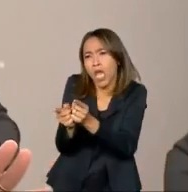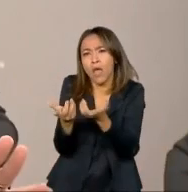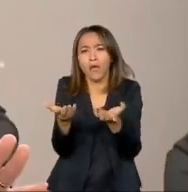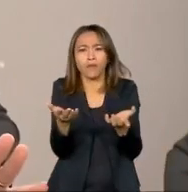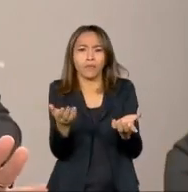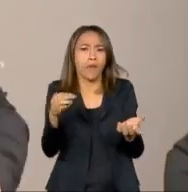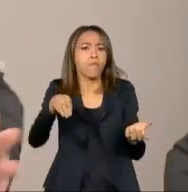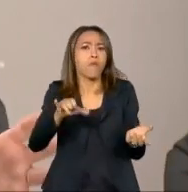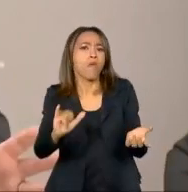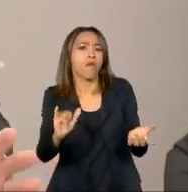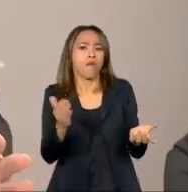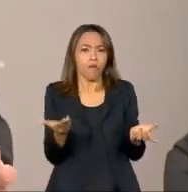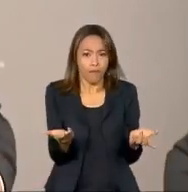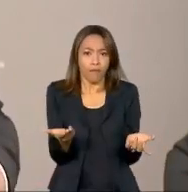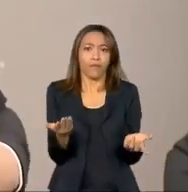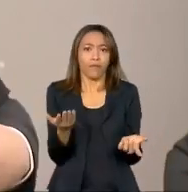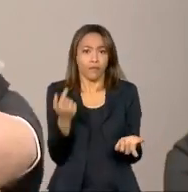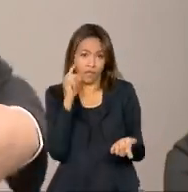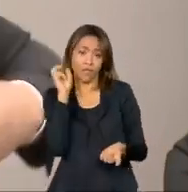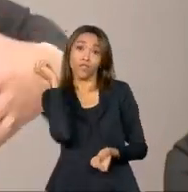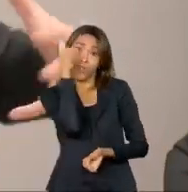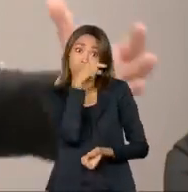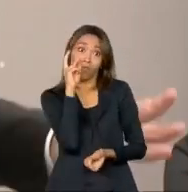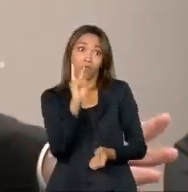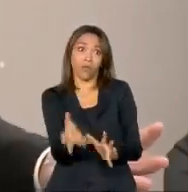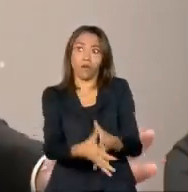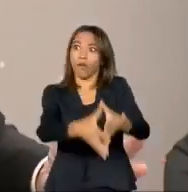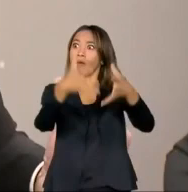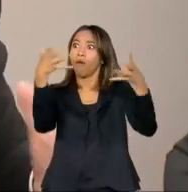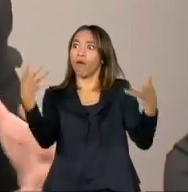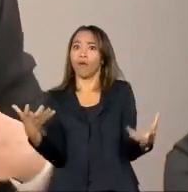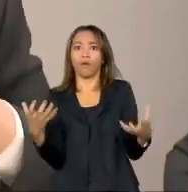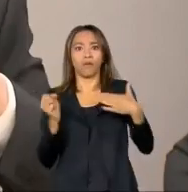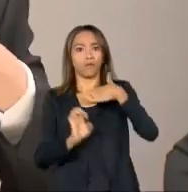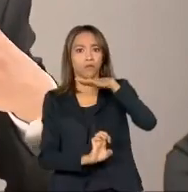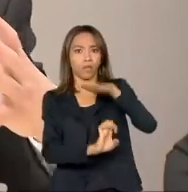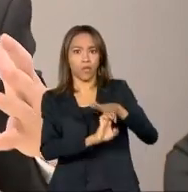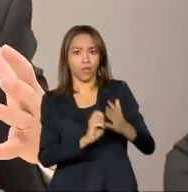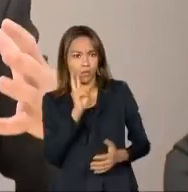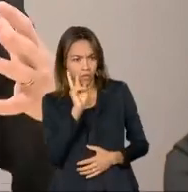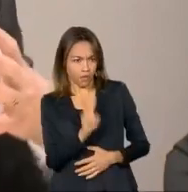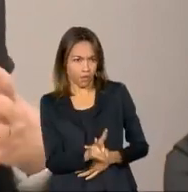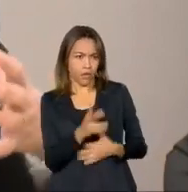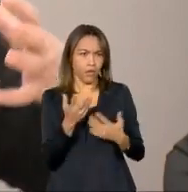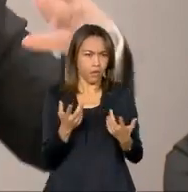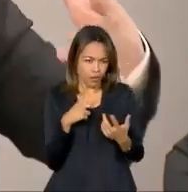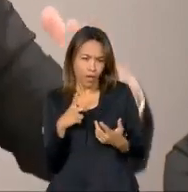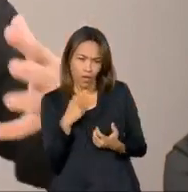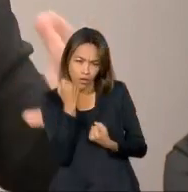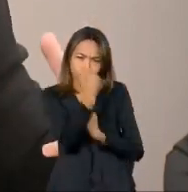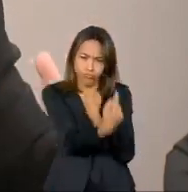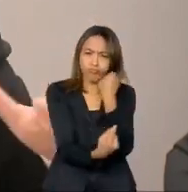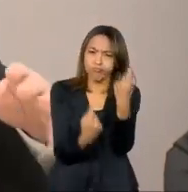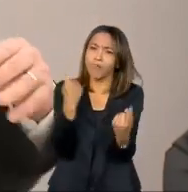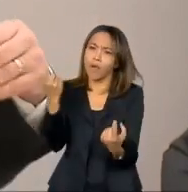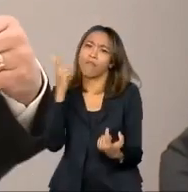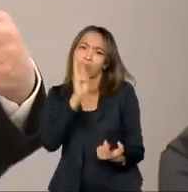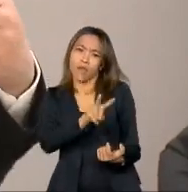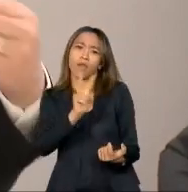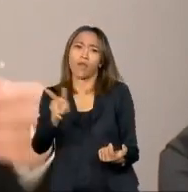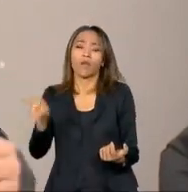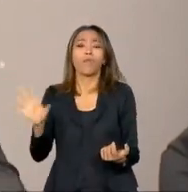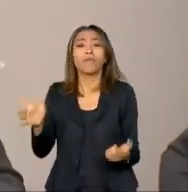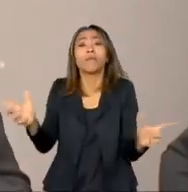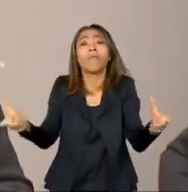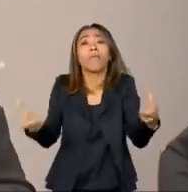e MEI. É, dificilmente você vê as grandes empresas, elas têm uma ou outra, mas normalmente elas são